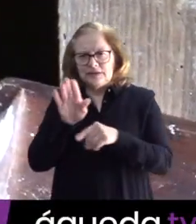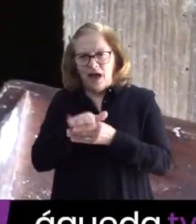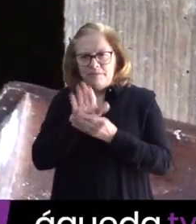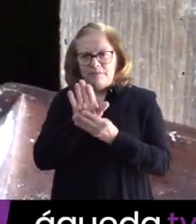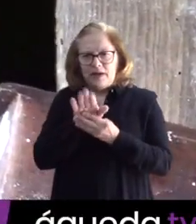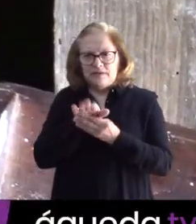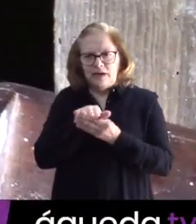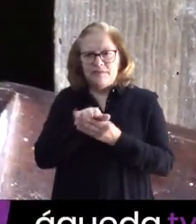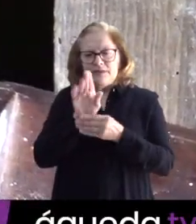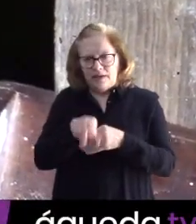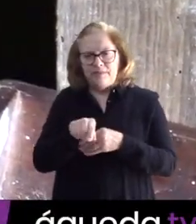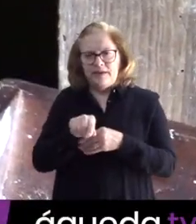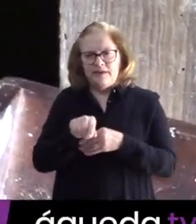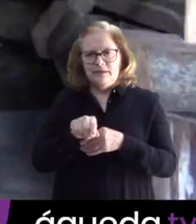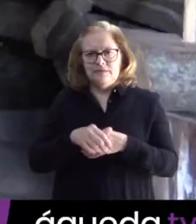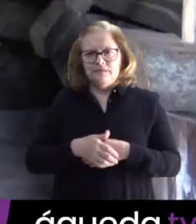tampa.